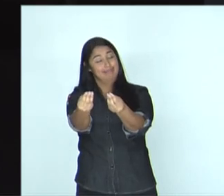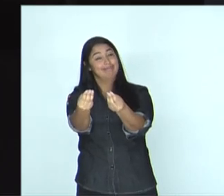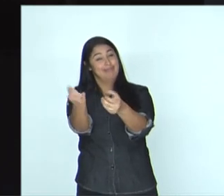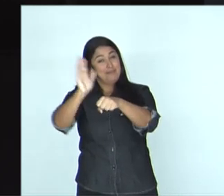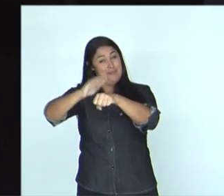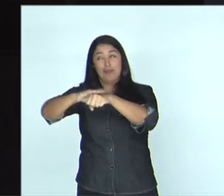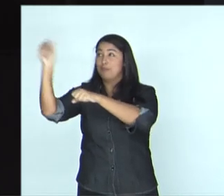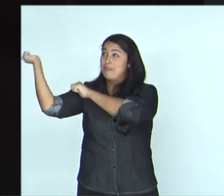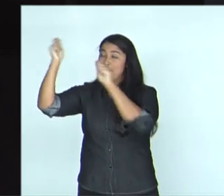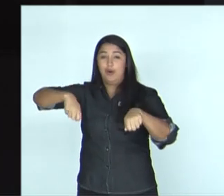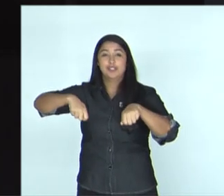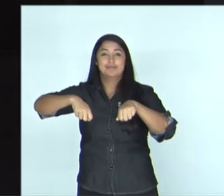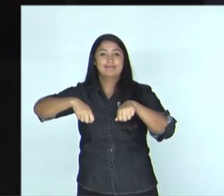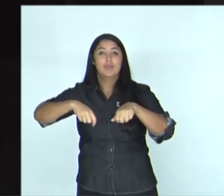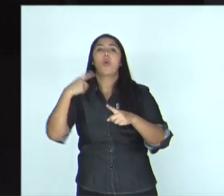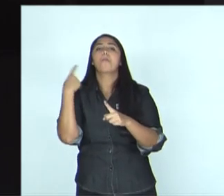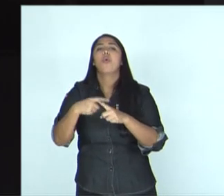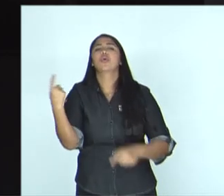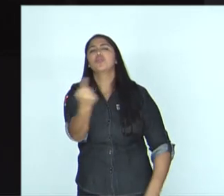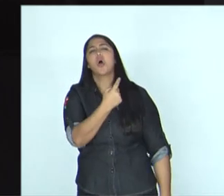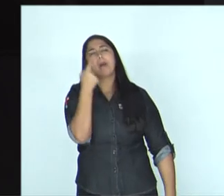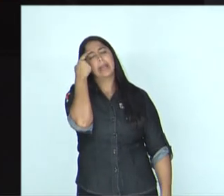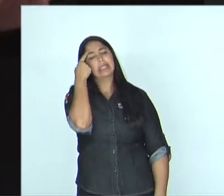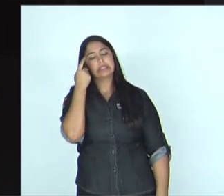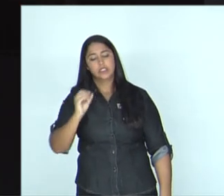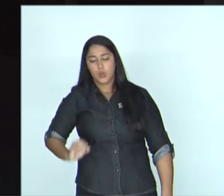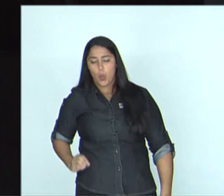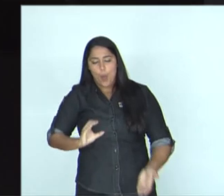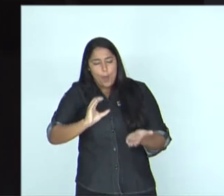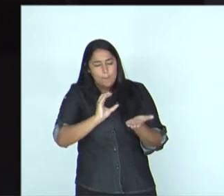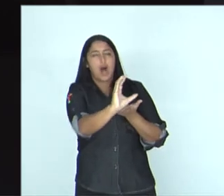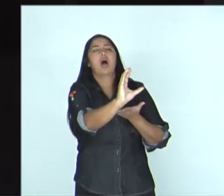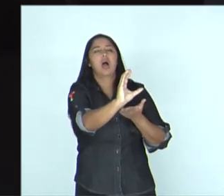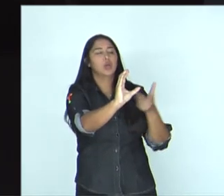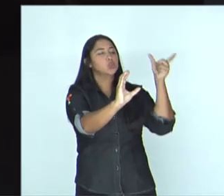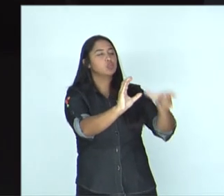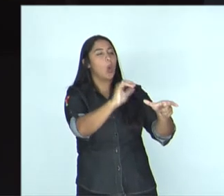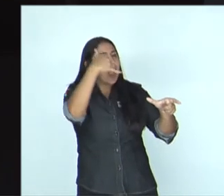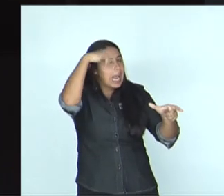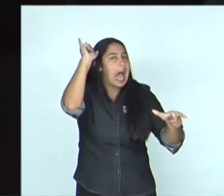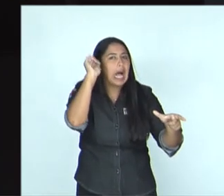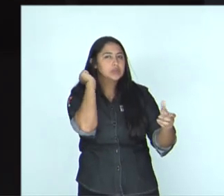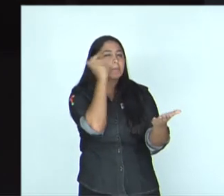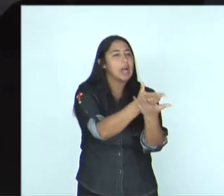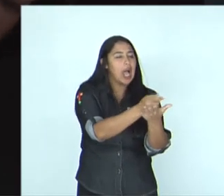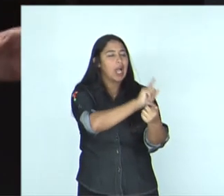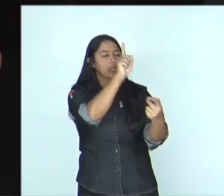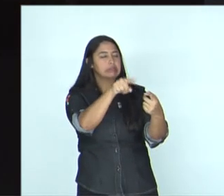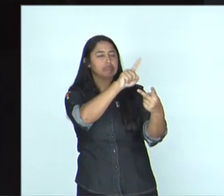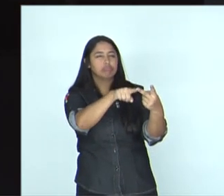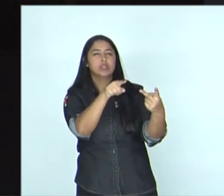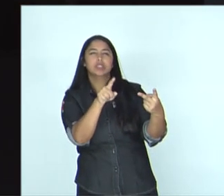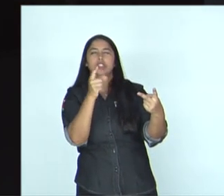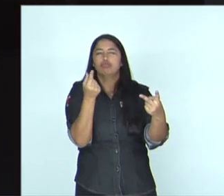no investimento de gado, no investimento de ouro, no investimento de dólar, no investimento de uma